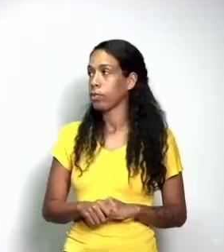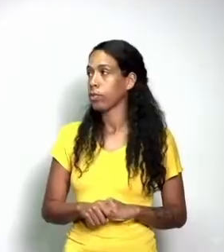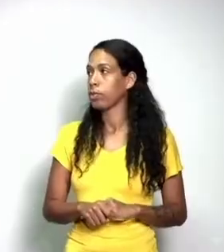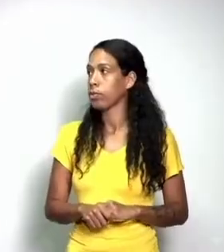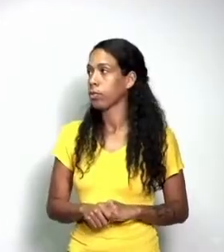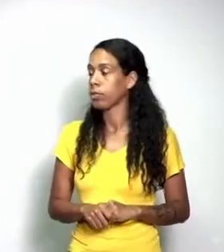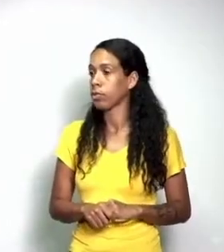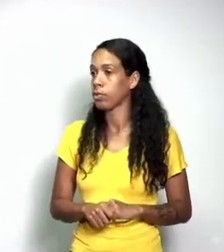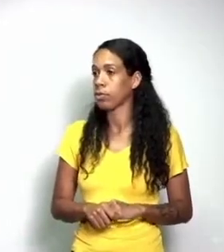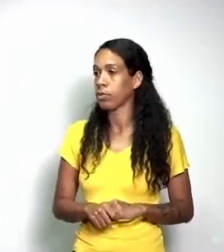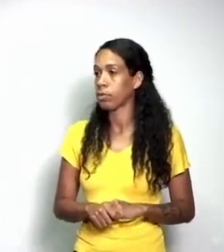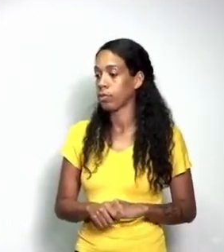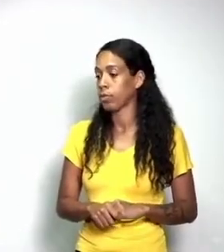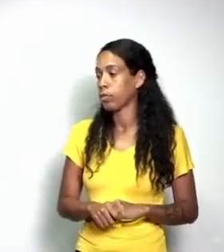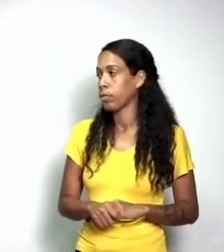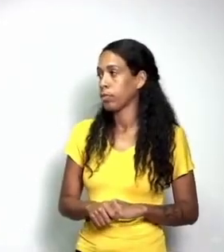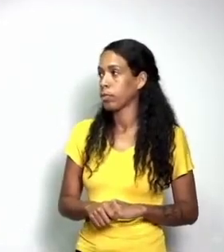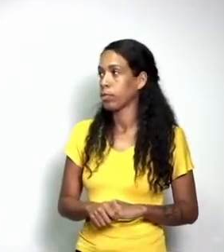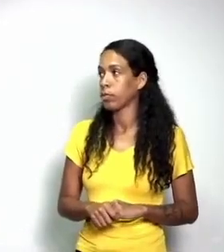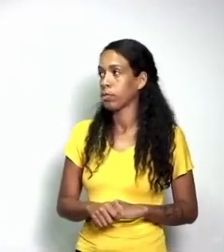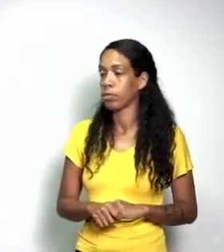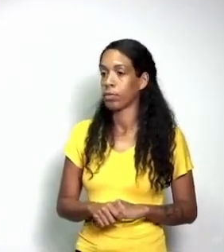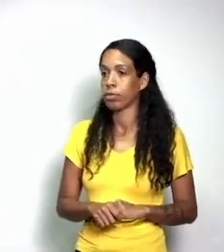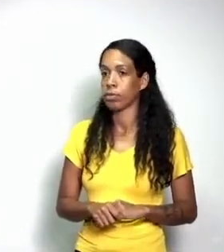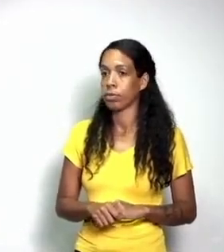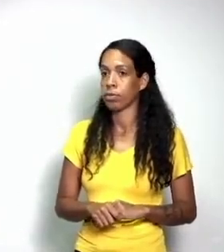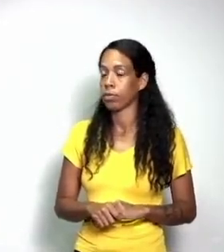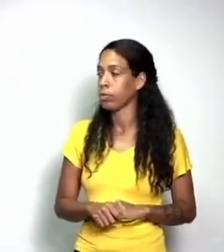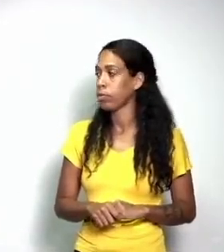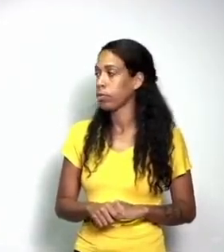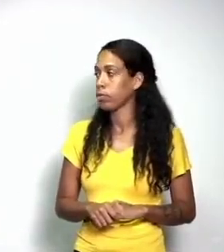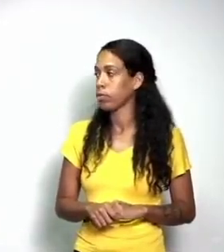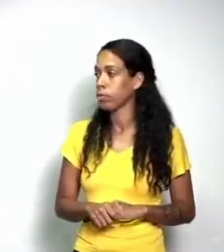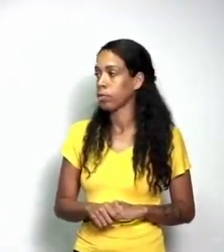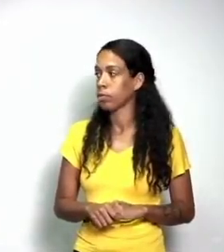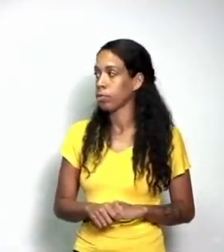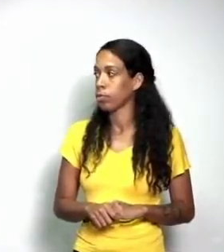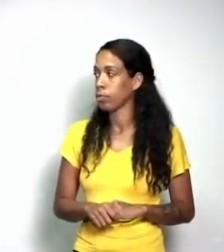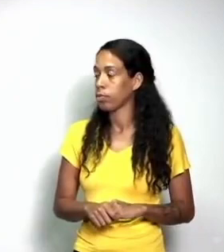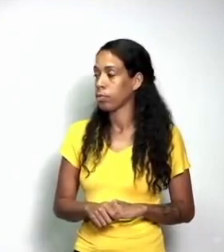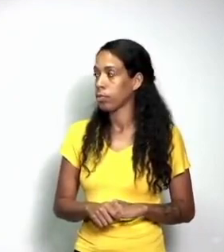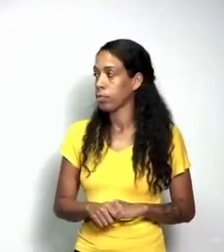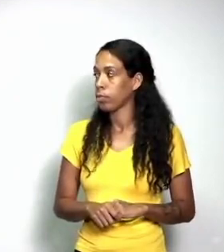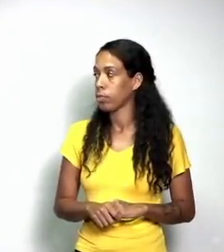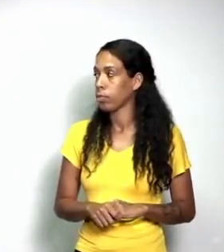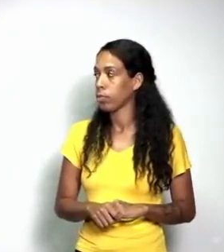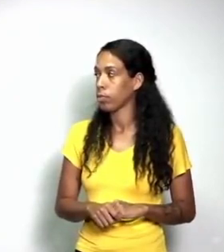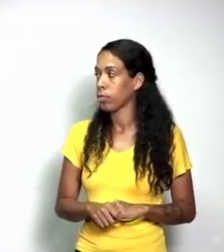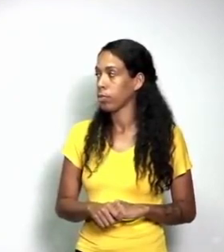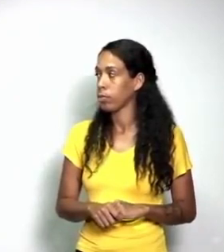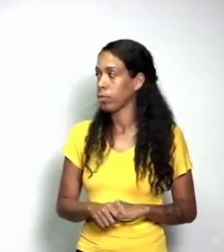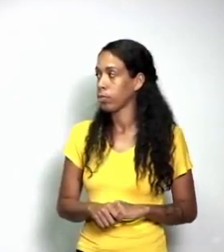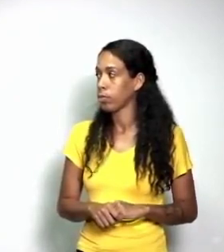Deu certinho? Ele fez trava. Aí pode travar também, se for o caso. E agora a gente pode tirar a câmera.